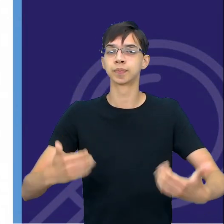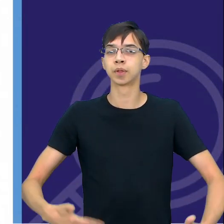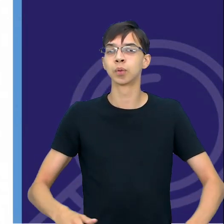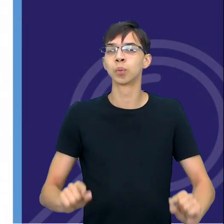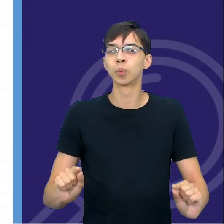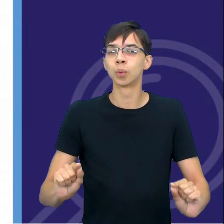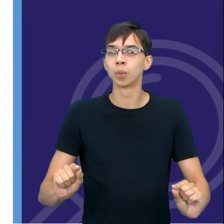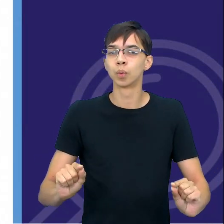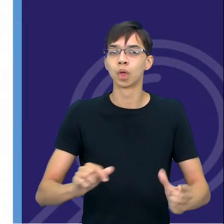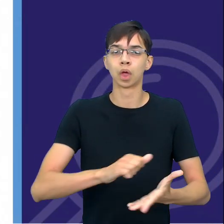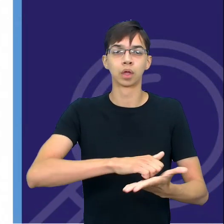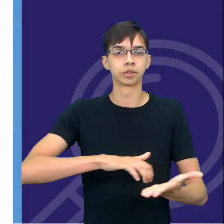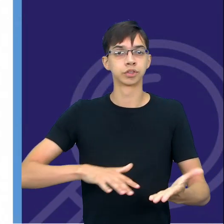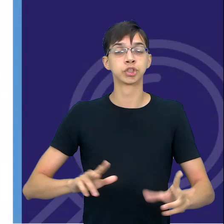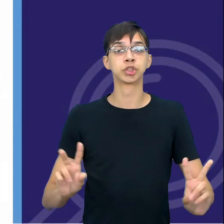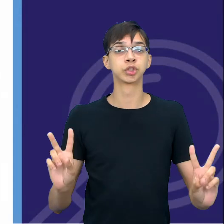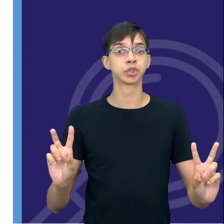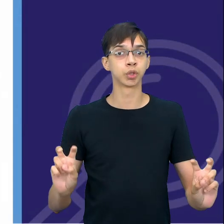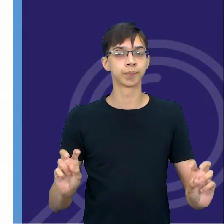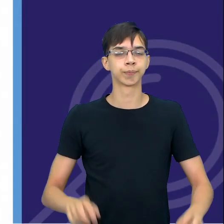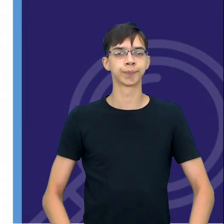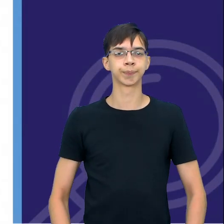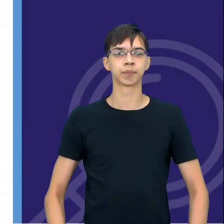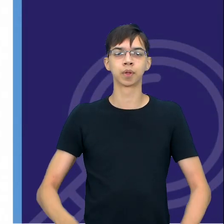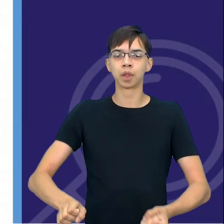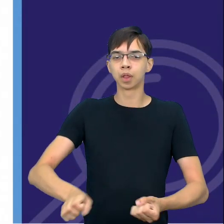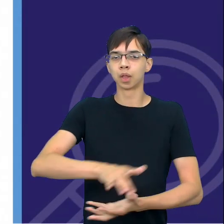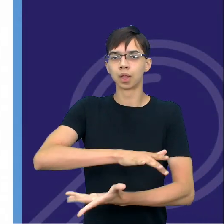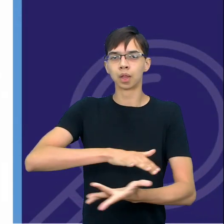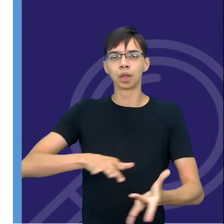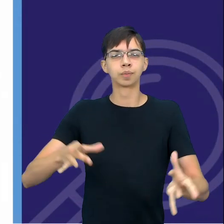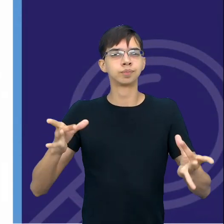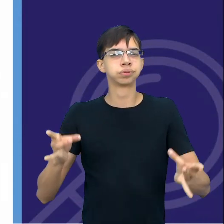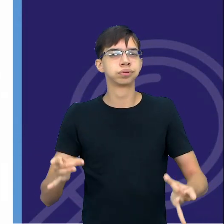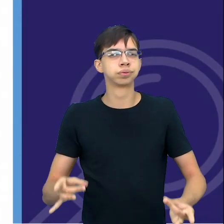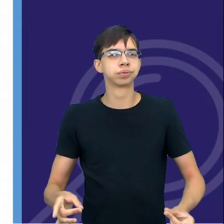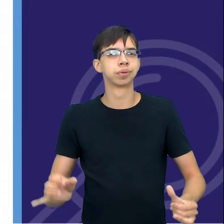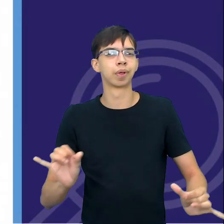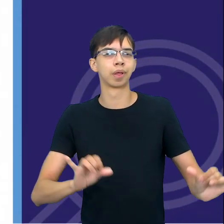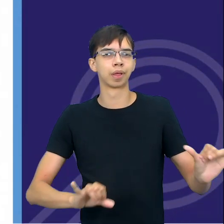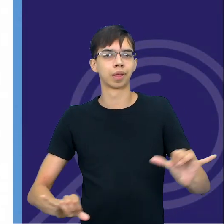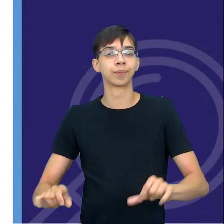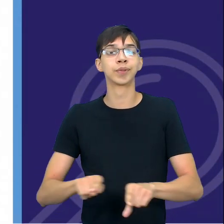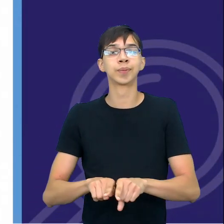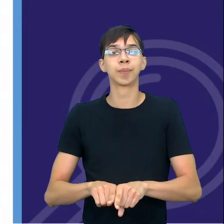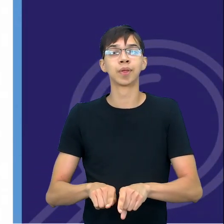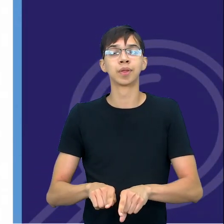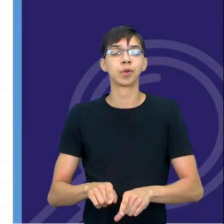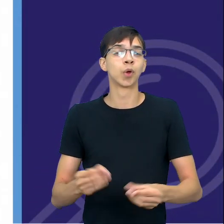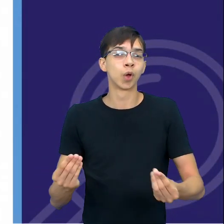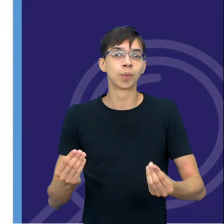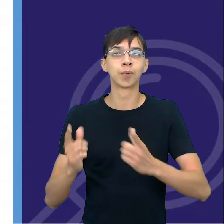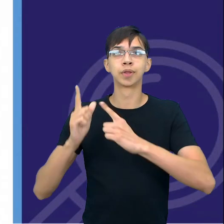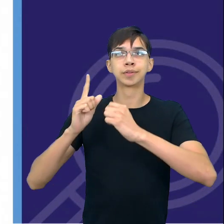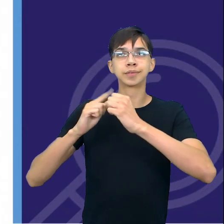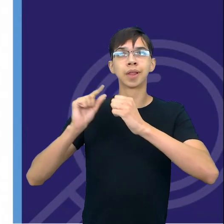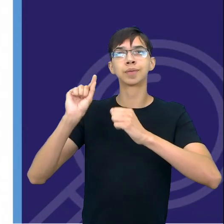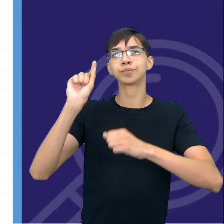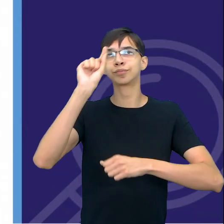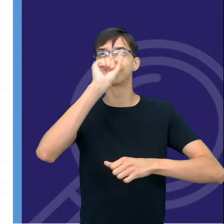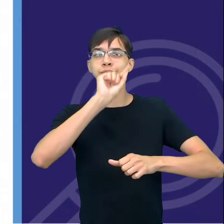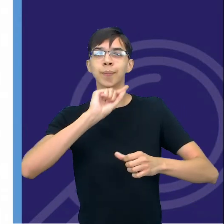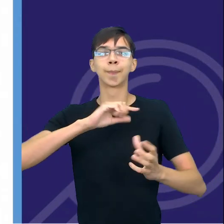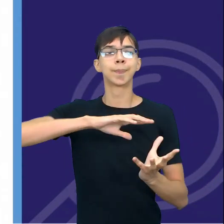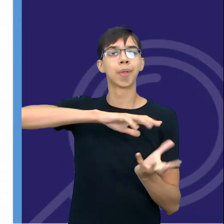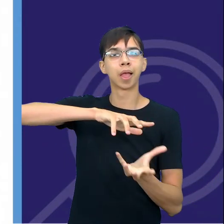atividade, sobre composição química do universo e a sua influência na formação de estrelas e planetas. A atividade